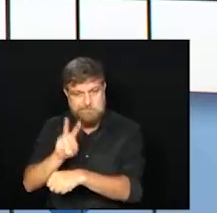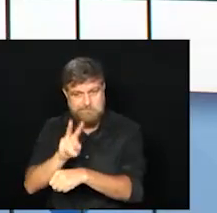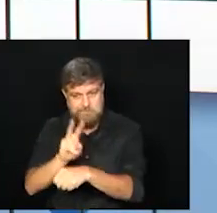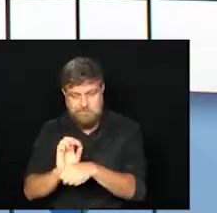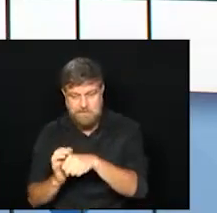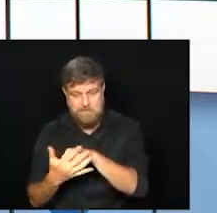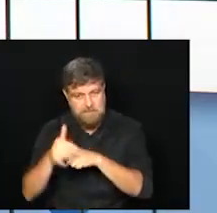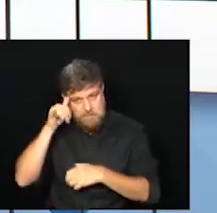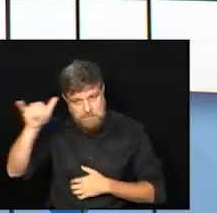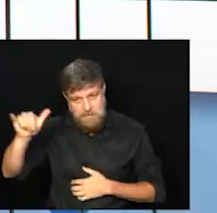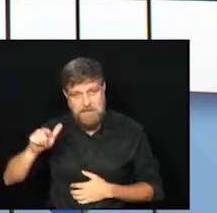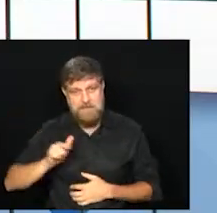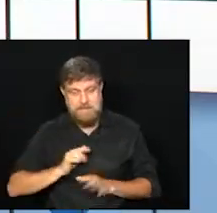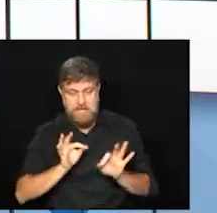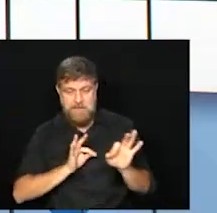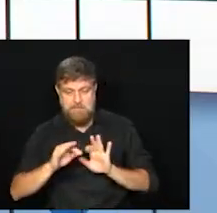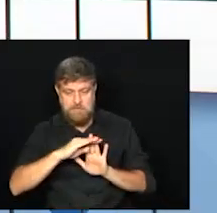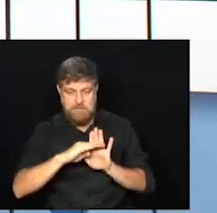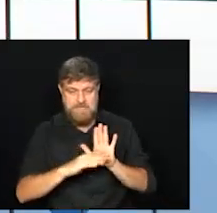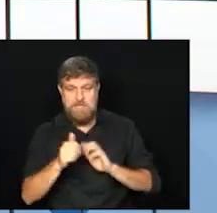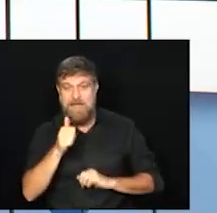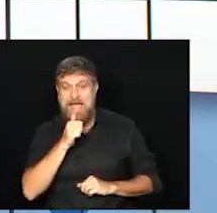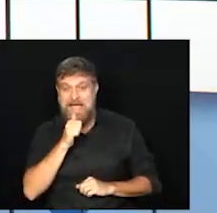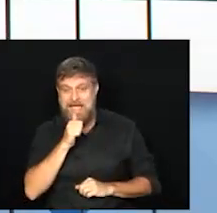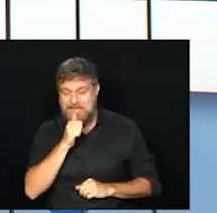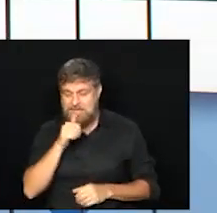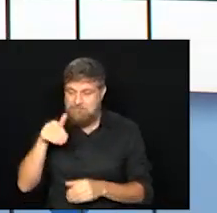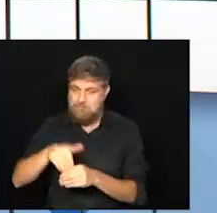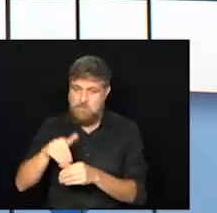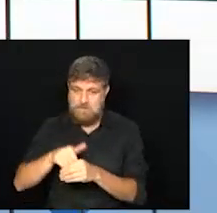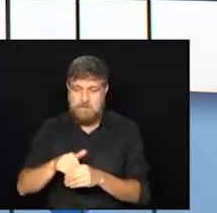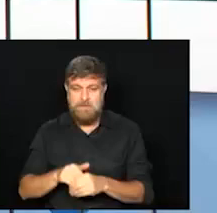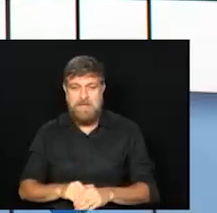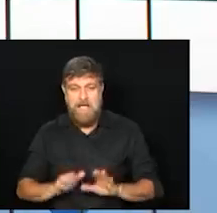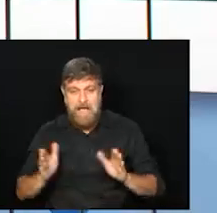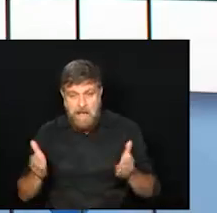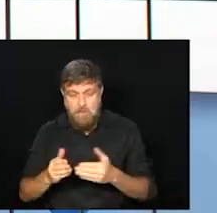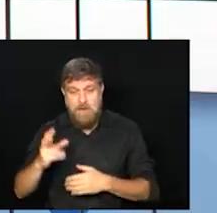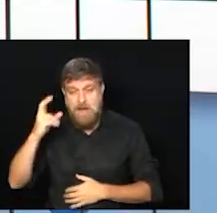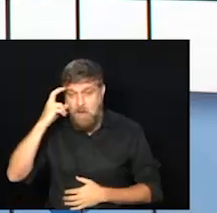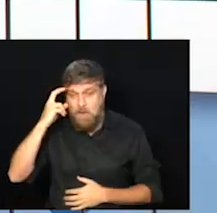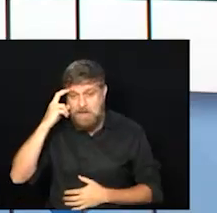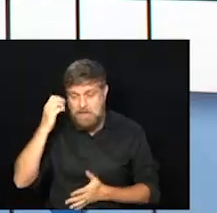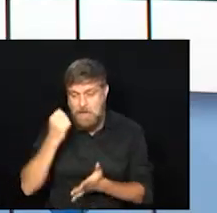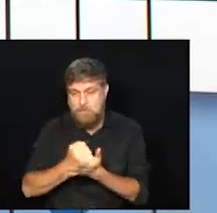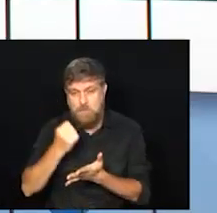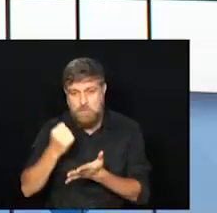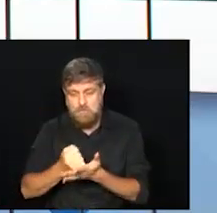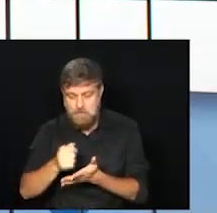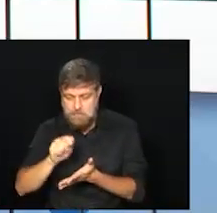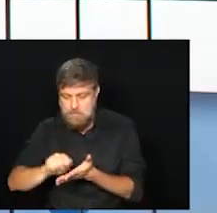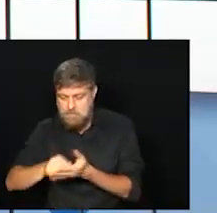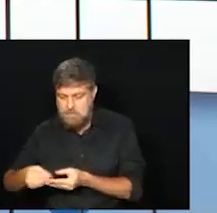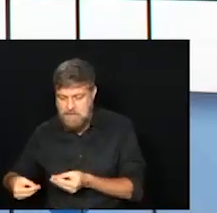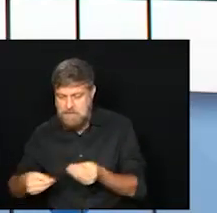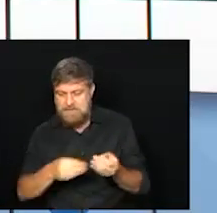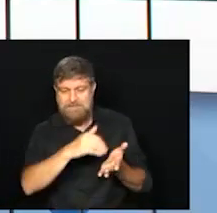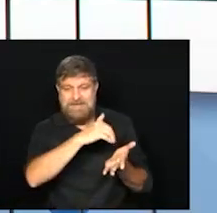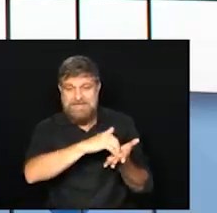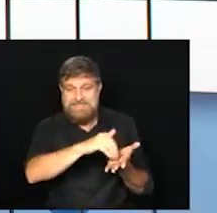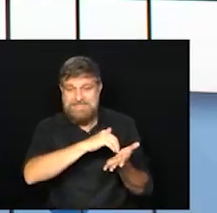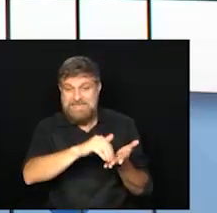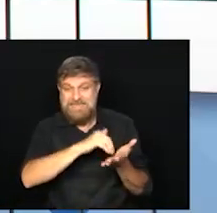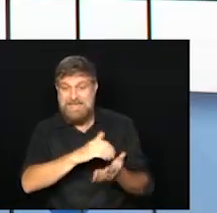e a gente ainda tem projeto tramitando. Mas agora, o vereador Carlinhos Camelô protocolou uma indicação à Secretaria Municipal